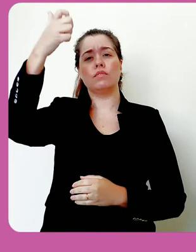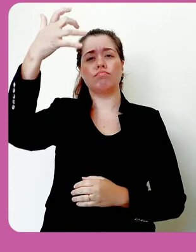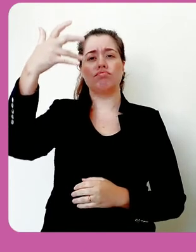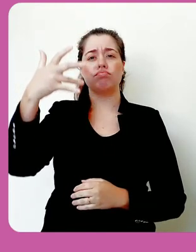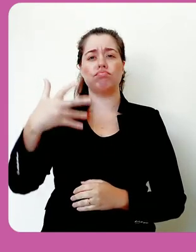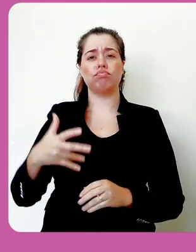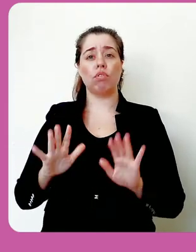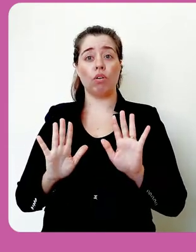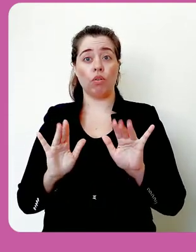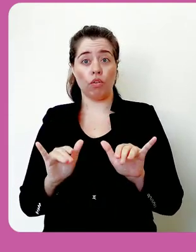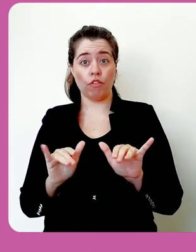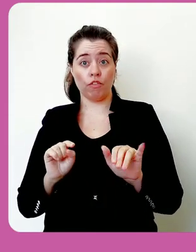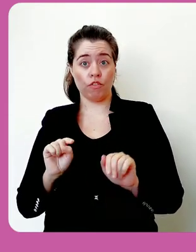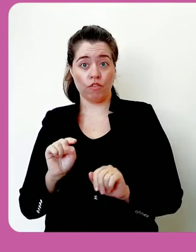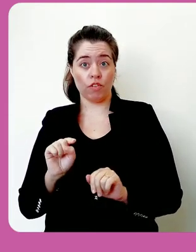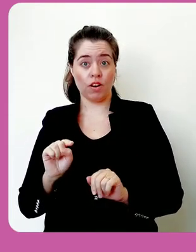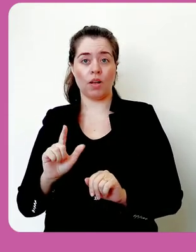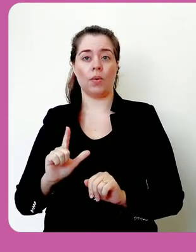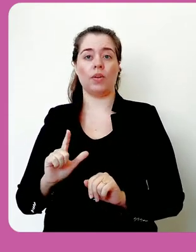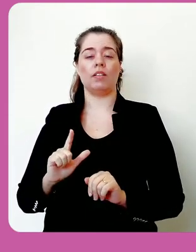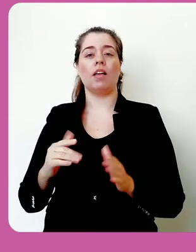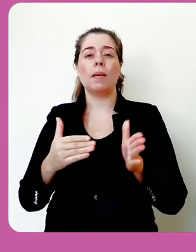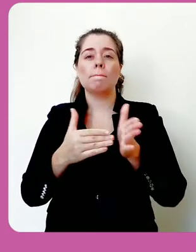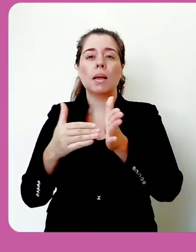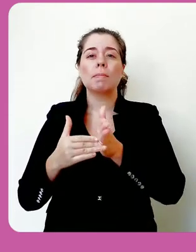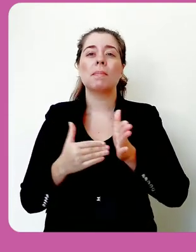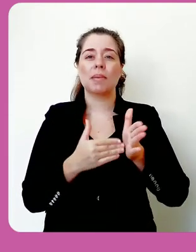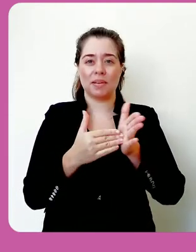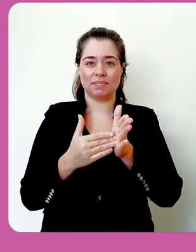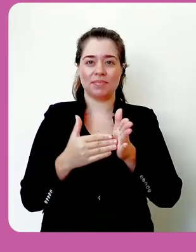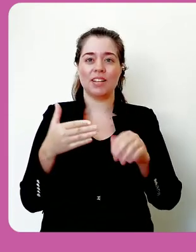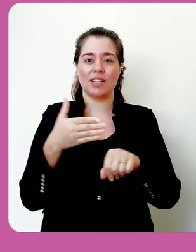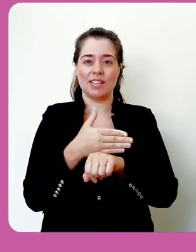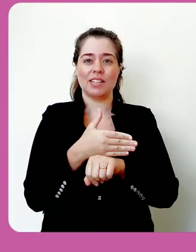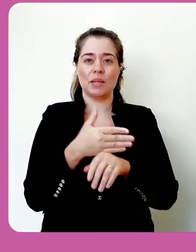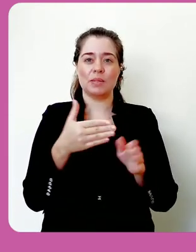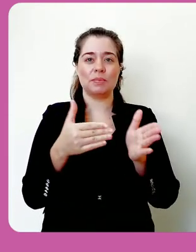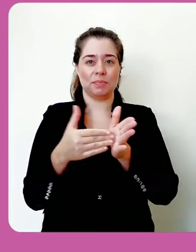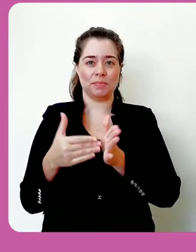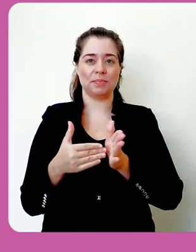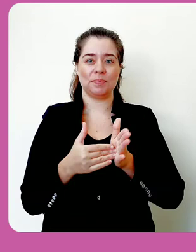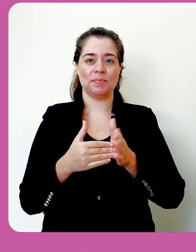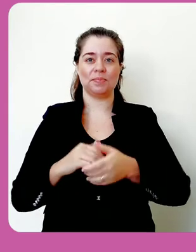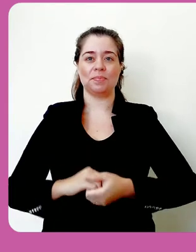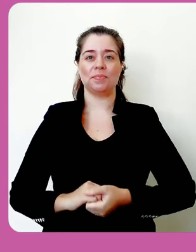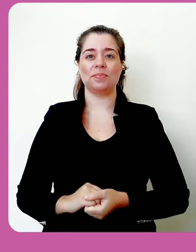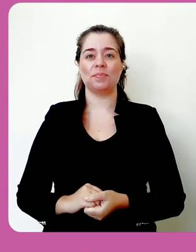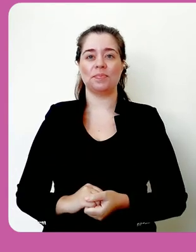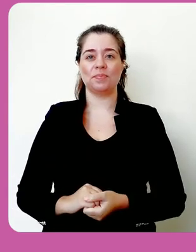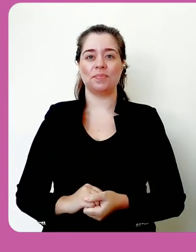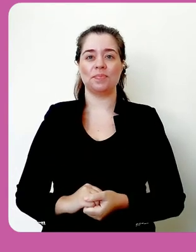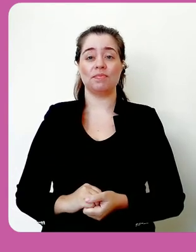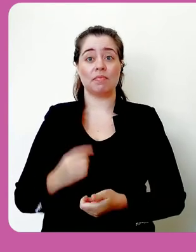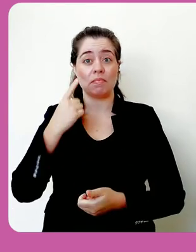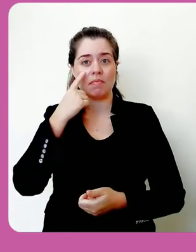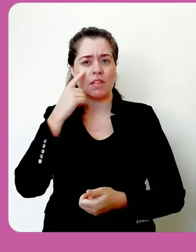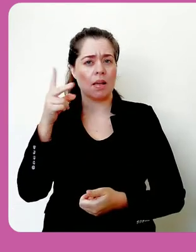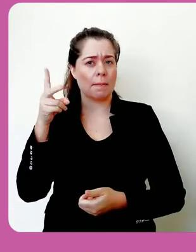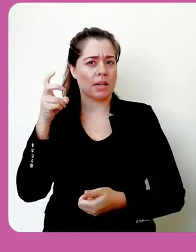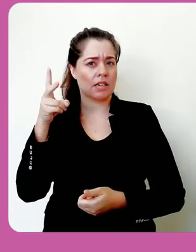e, lá no final, encontro a aba Restringir Acesso.